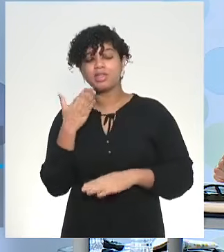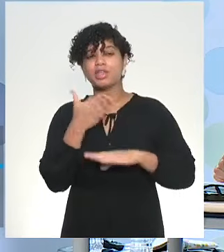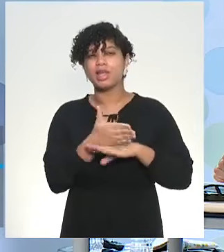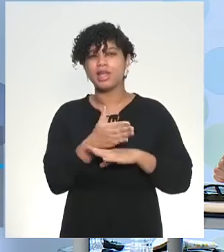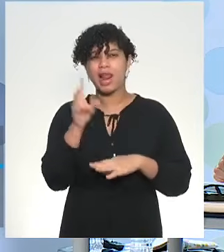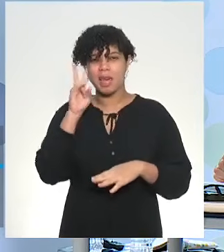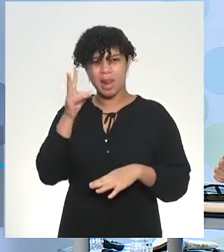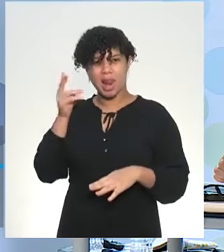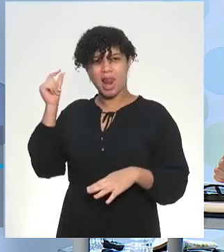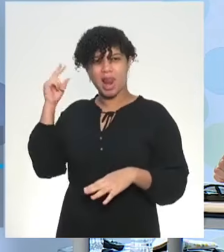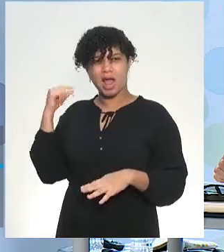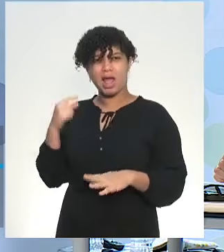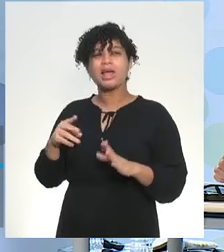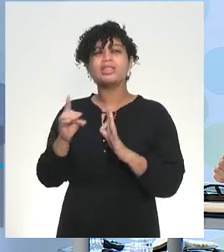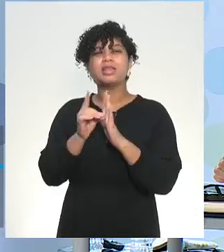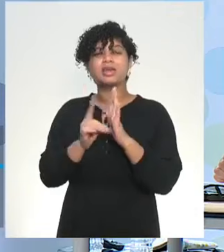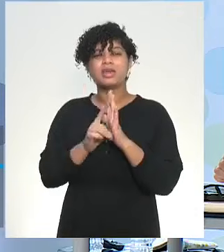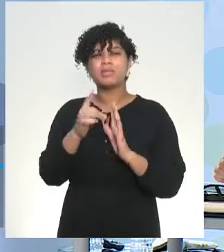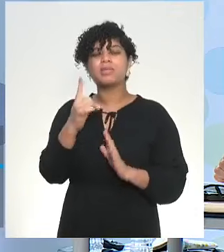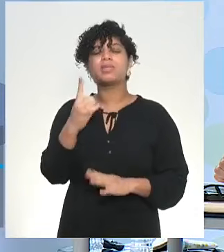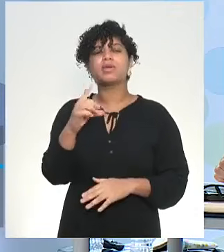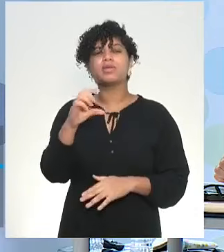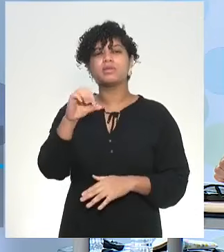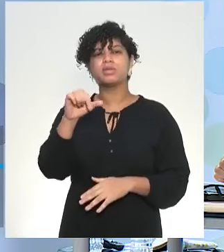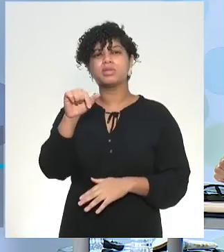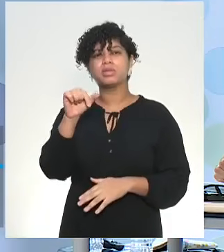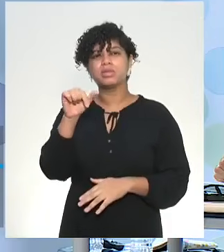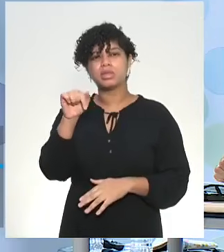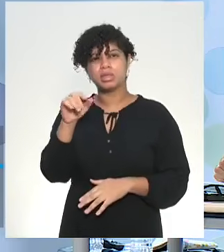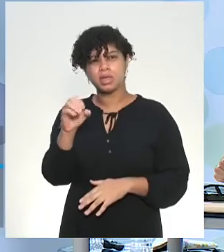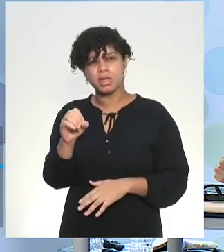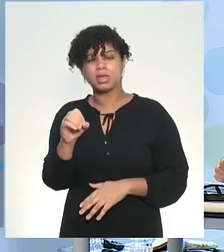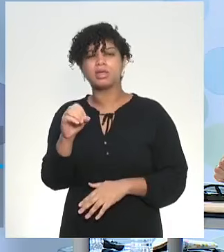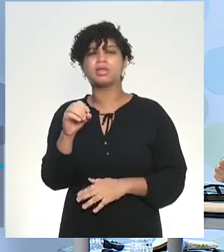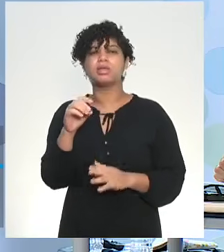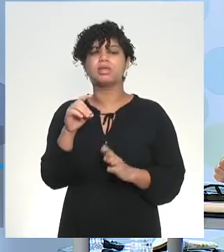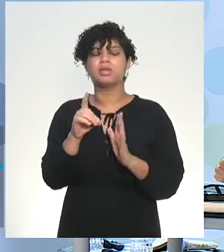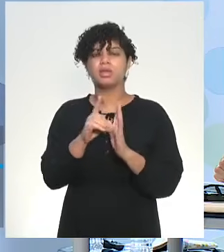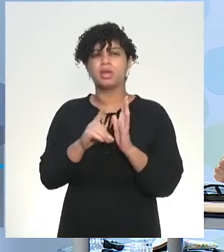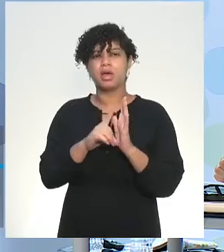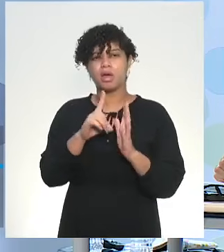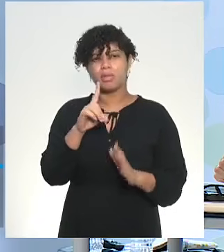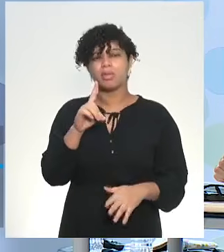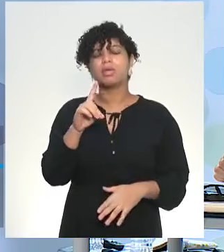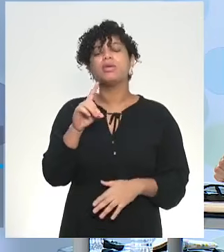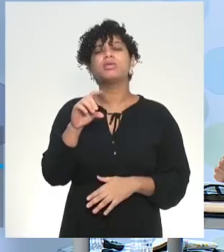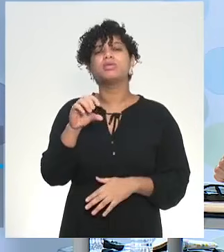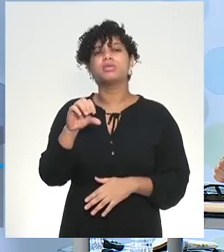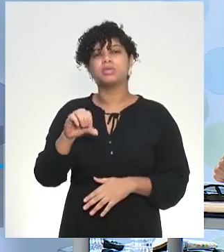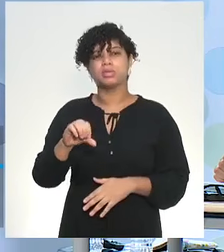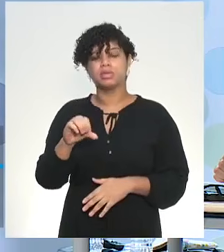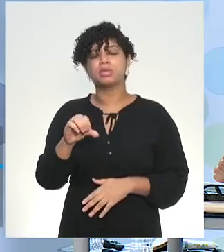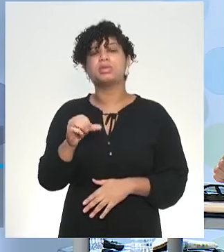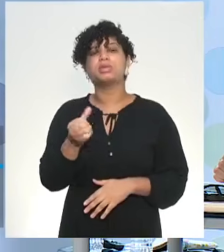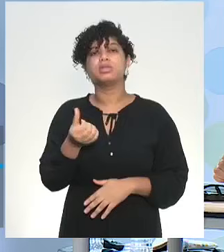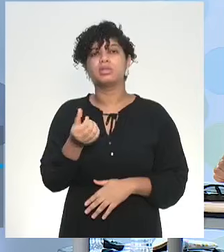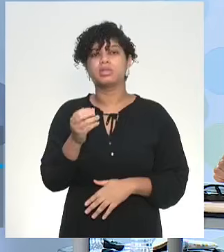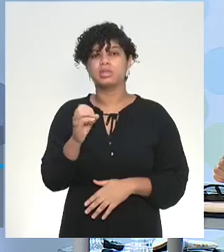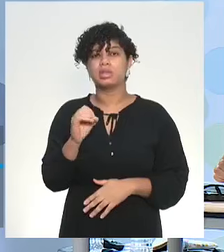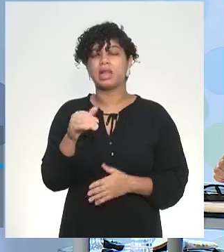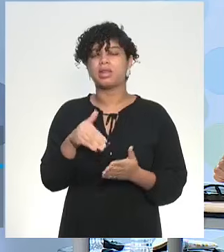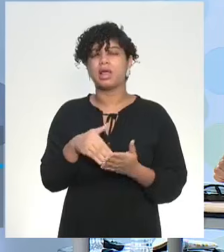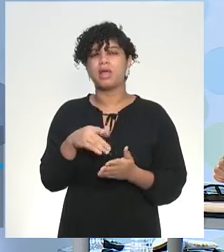de 1960, 1970, até mais ou menos 1980, que é aquele crescimento da